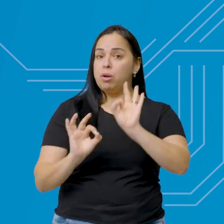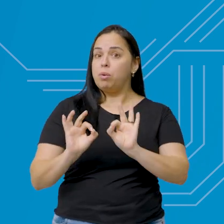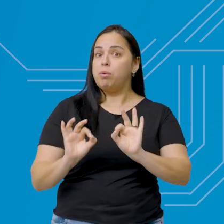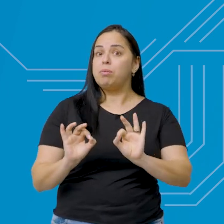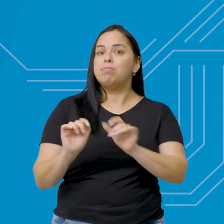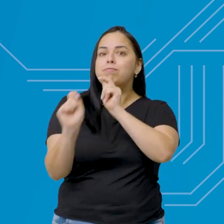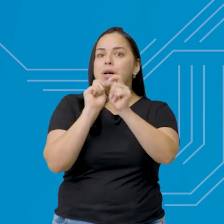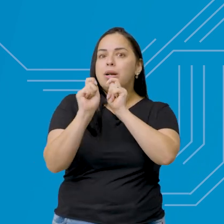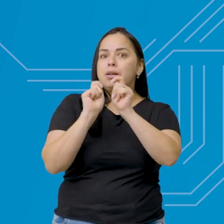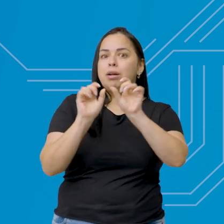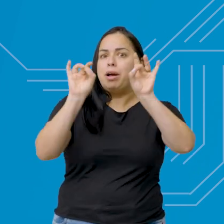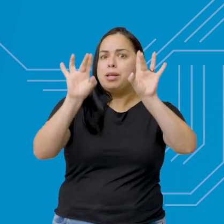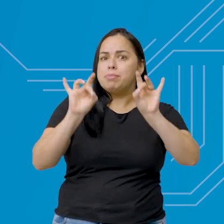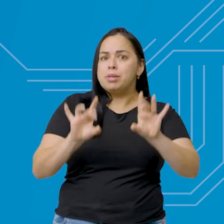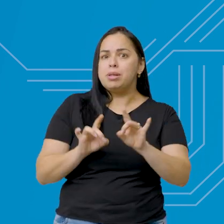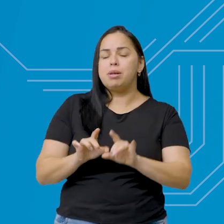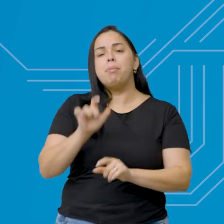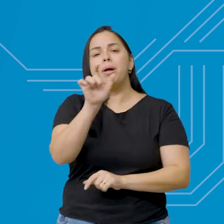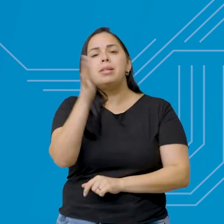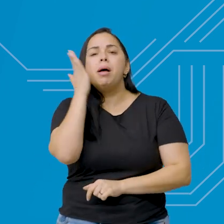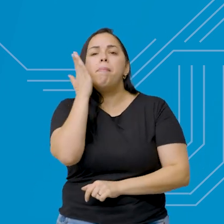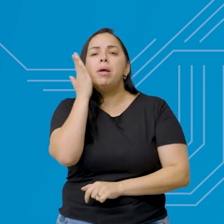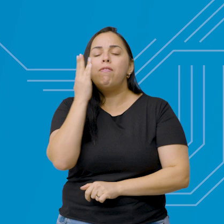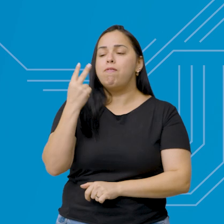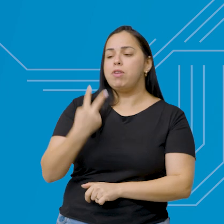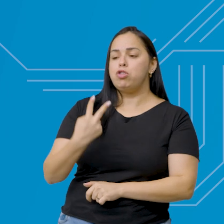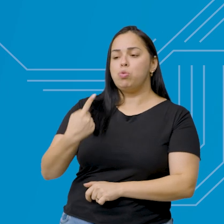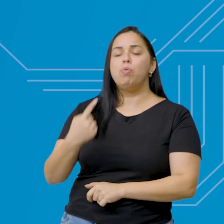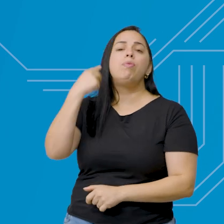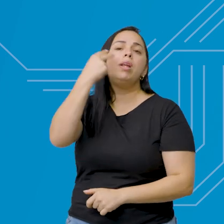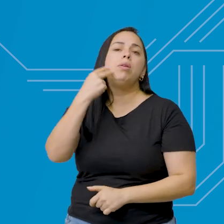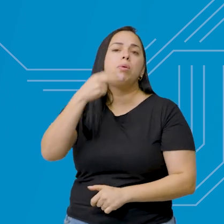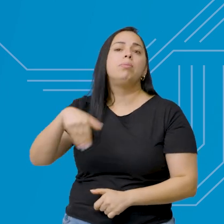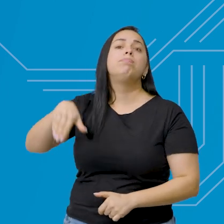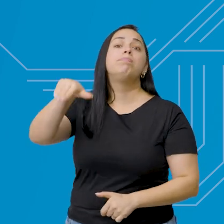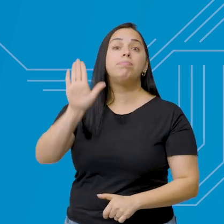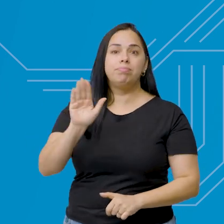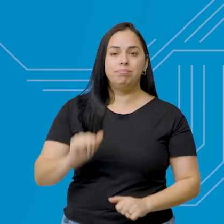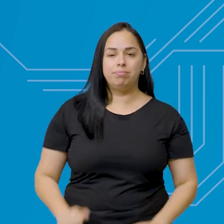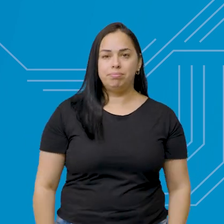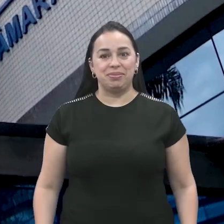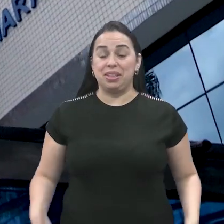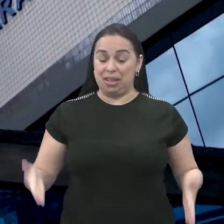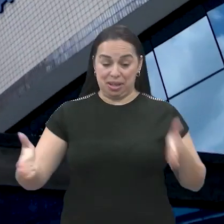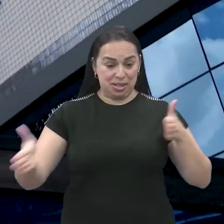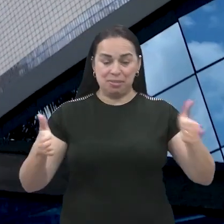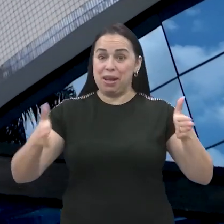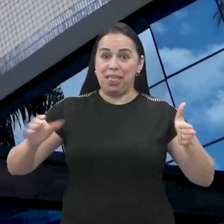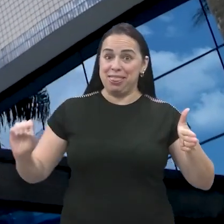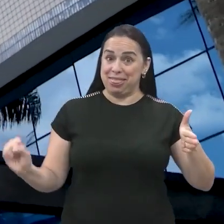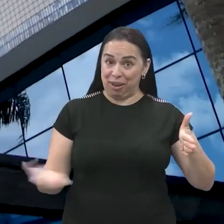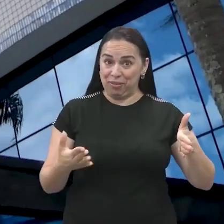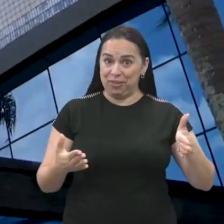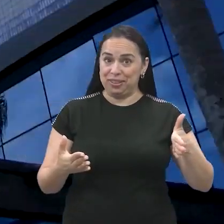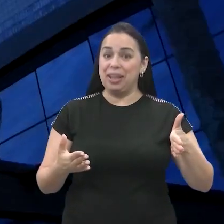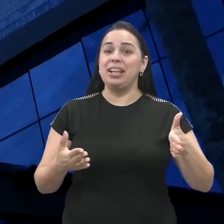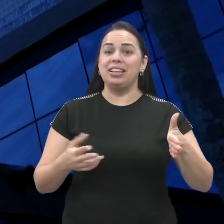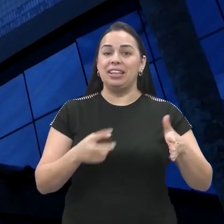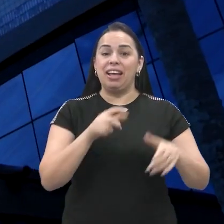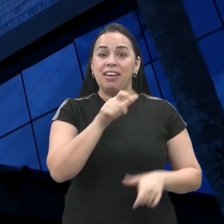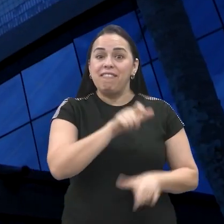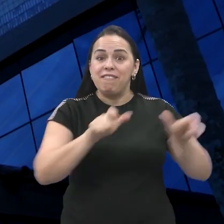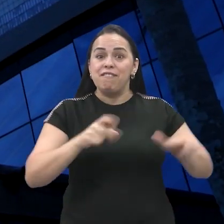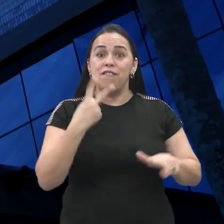preparamos um material para você saber quem são os 21 vereadores e vereadoras dessa legislatura. Nesta nova legislatura,